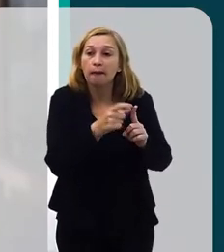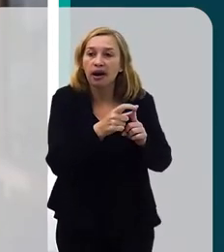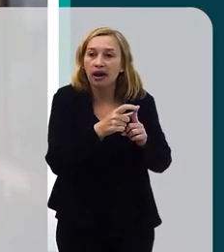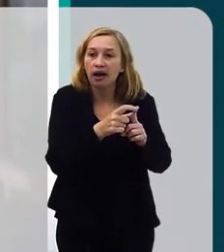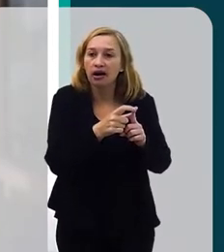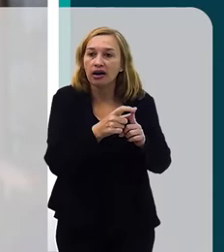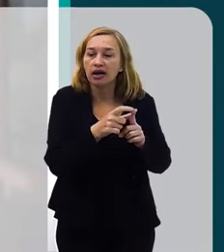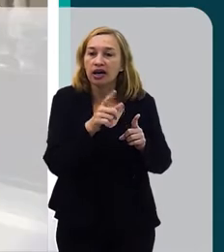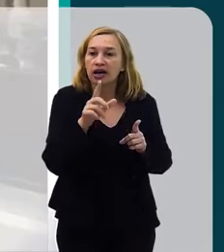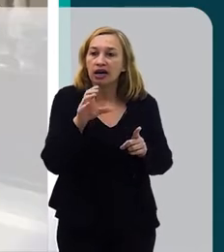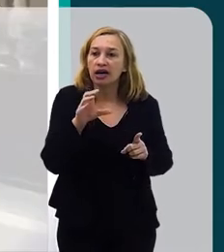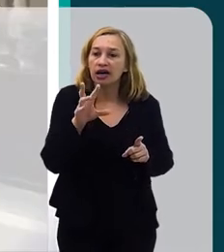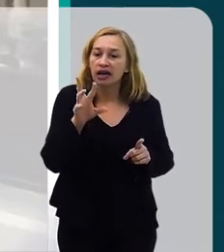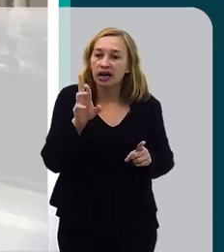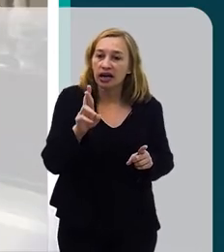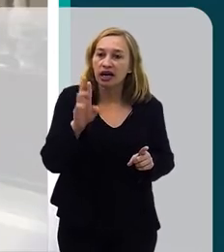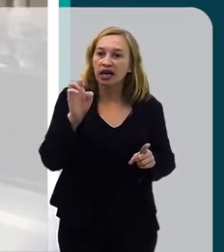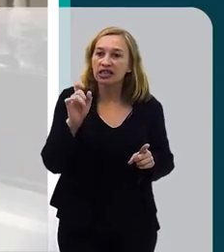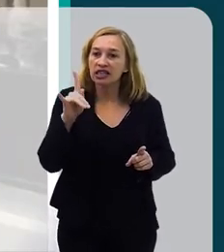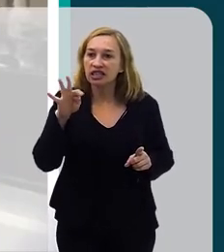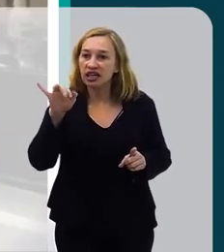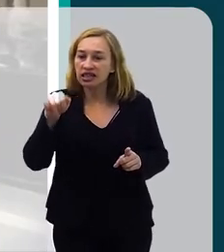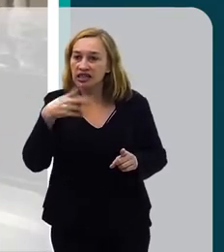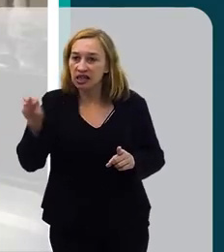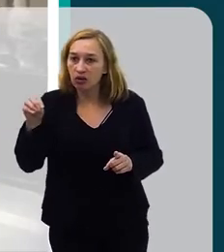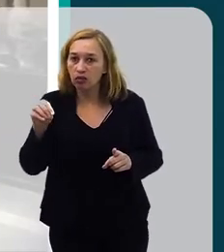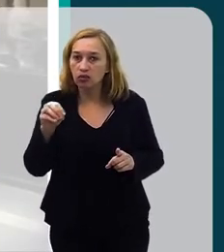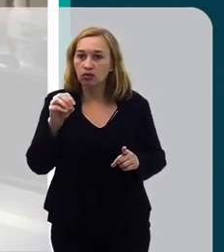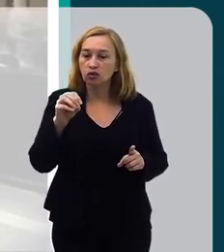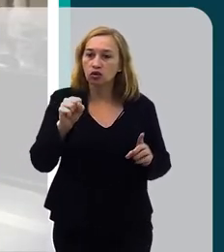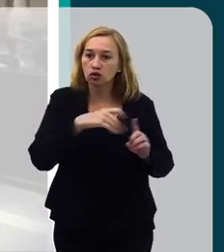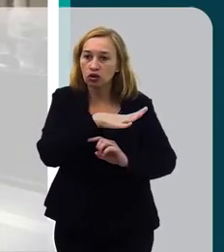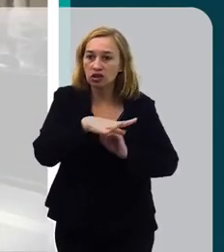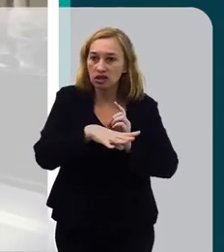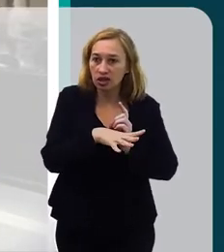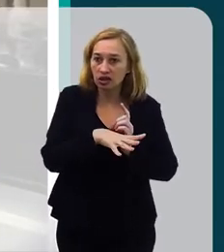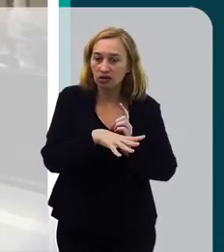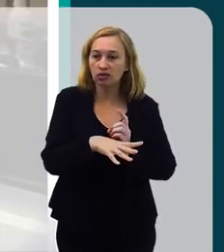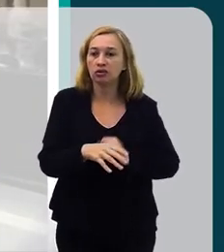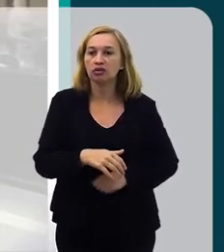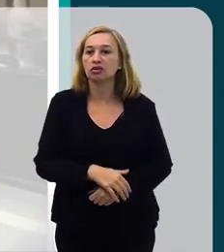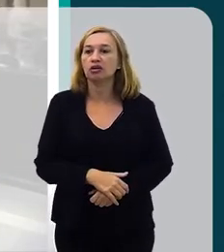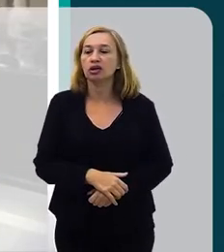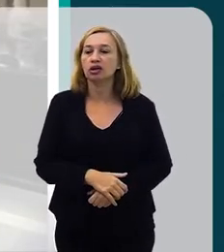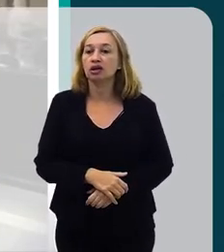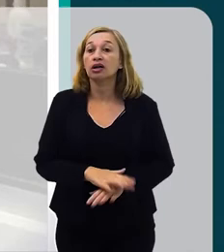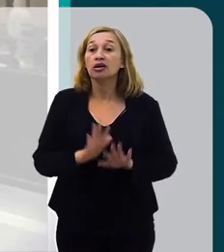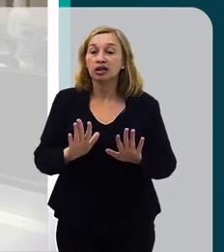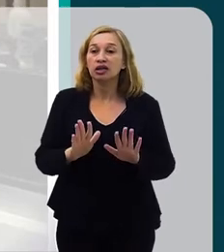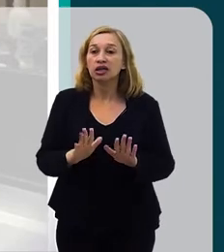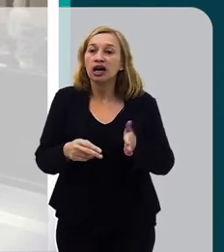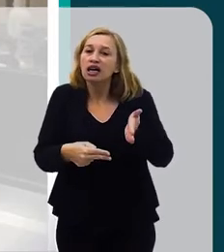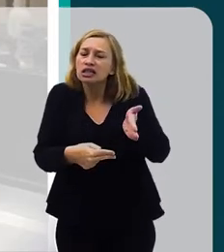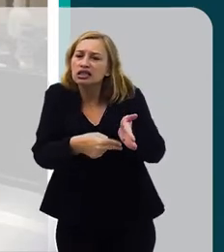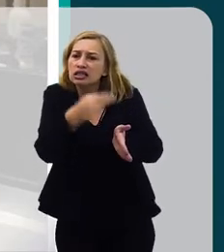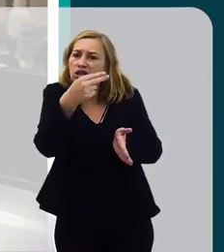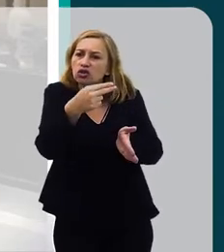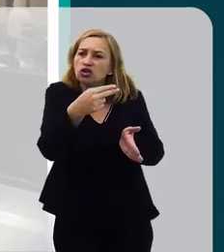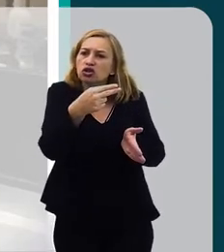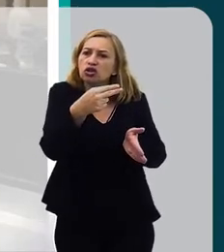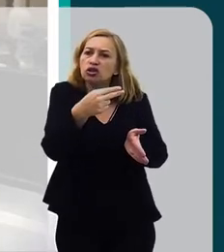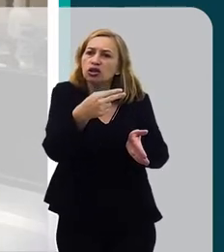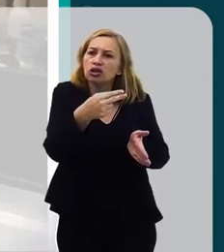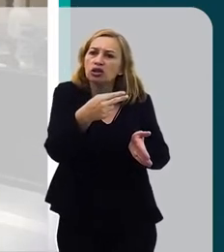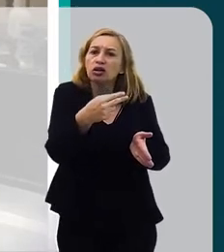errado. Qual é o nome disso? Redesignação sexual. Designação Cirurgia. sexual. Isso, cirurgia de redesignação sexual.